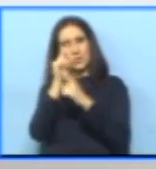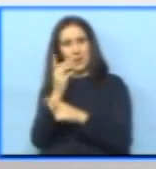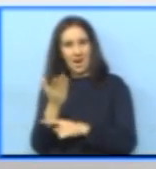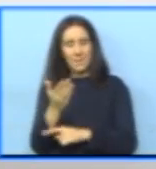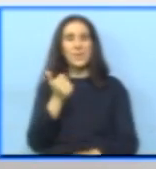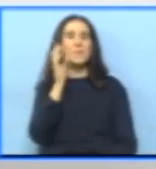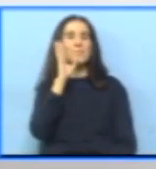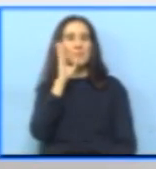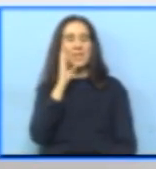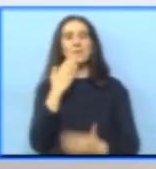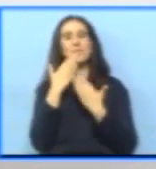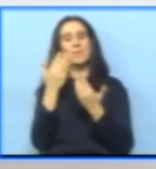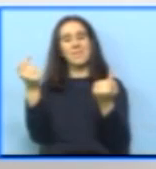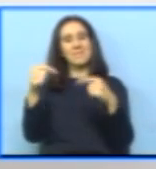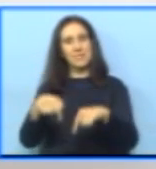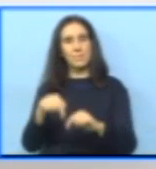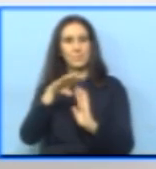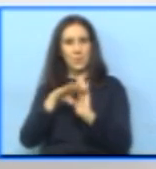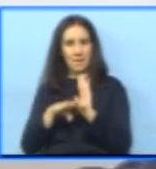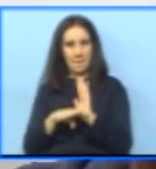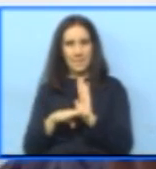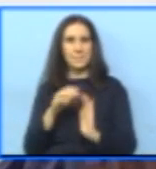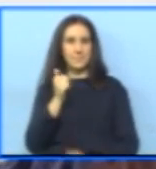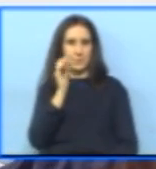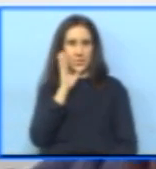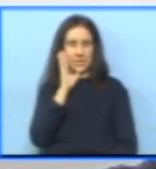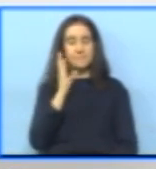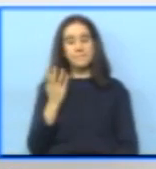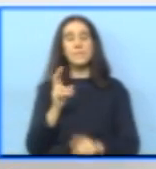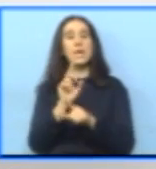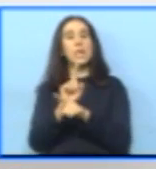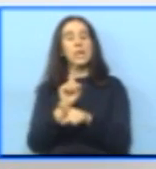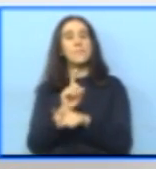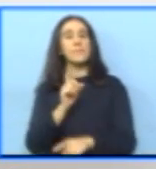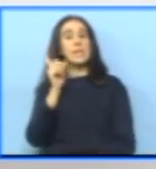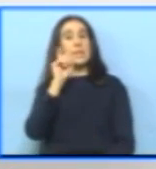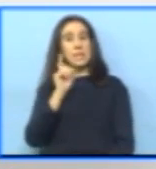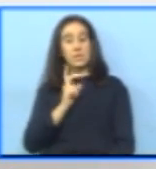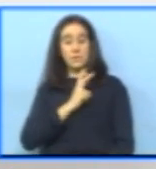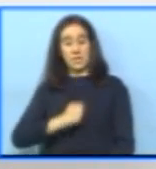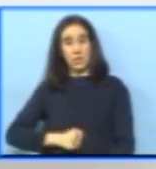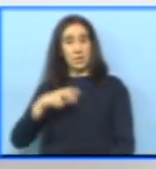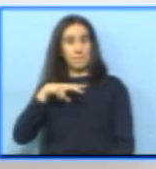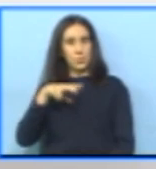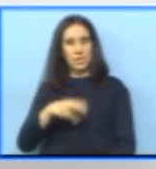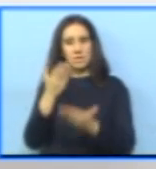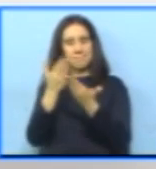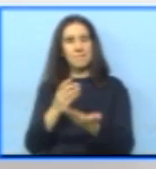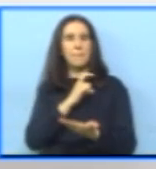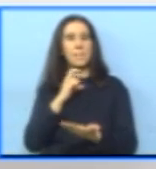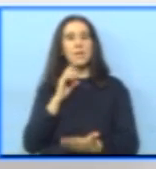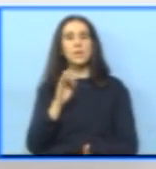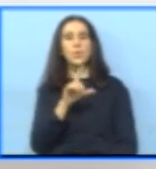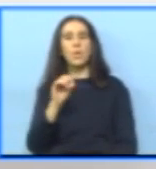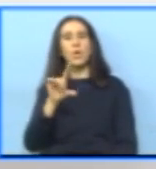neste programa. Começamos pela referência a este Dia da Universidade Católica Portuguesa. Padre João Lourenço, com que objetivo